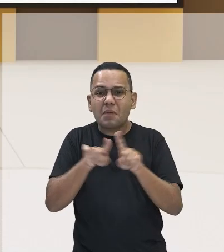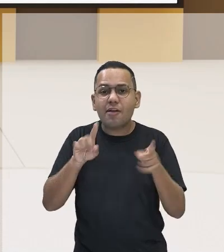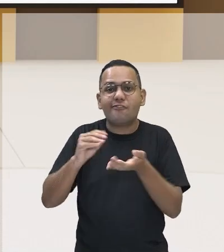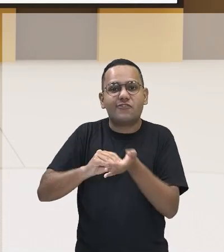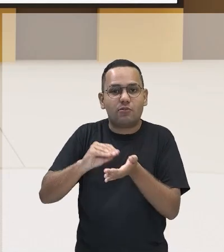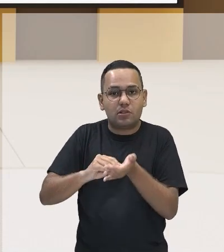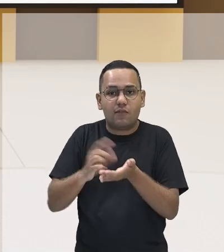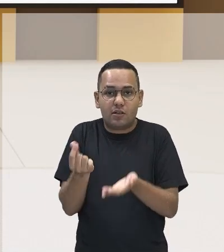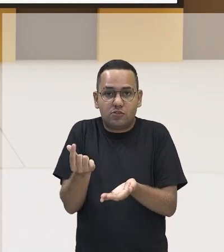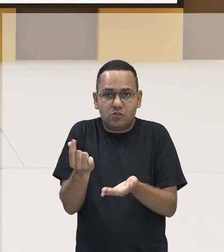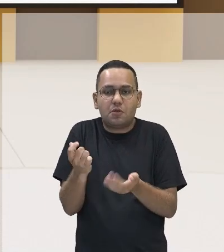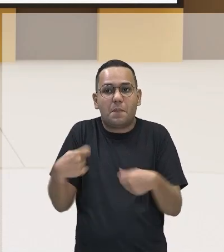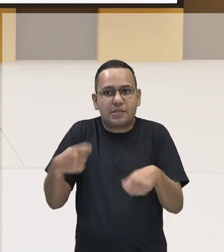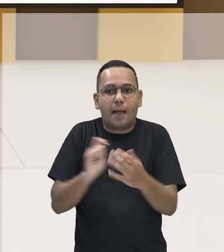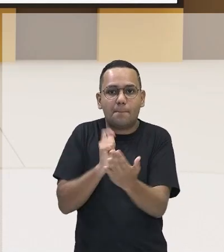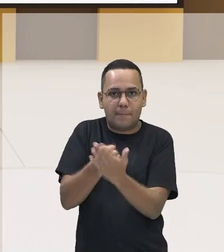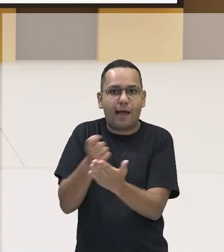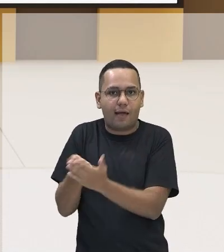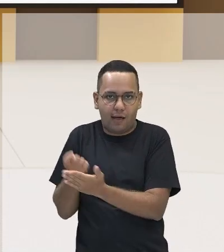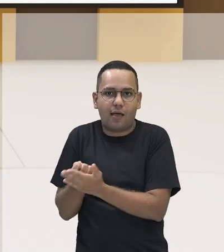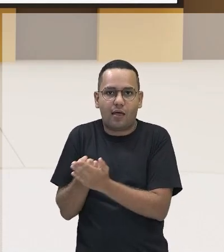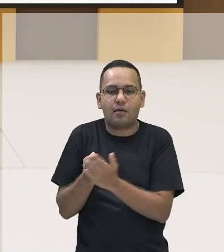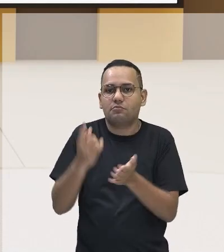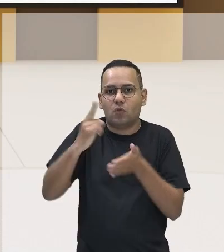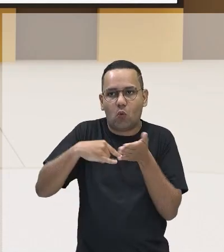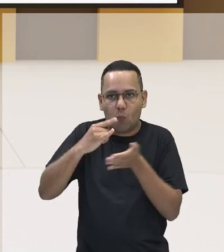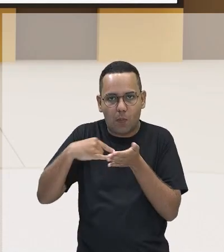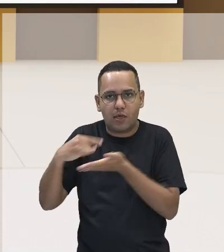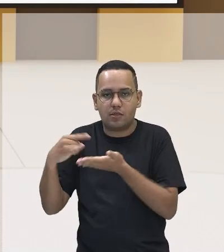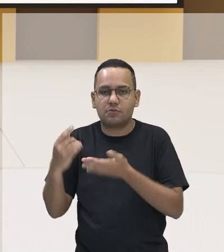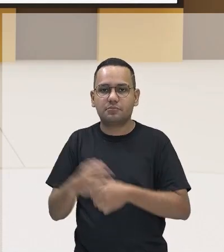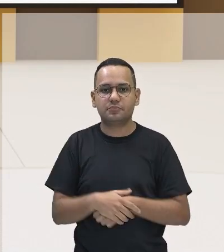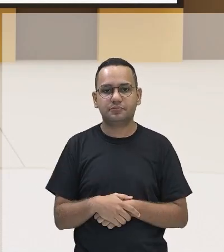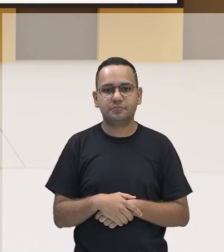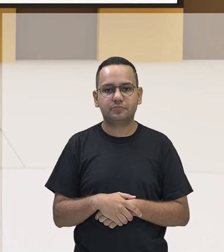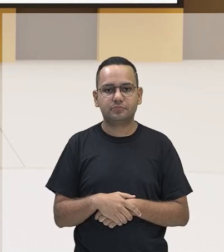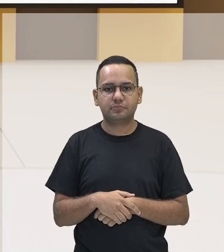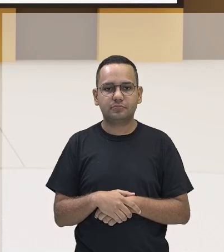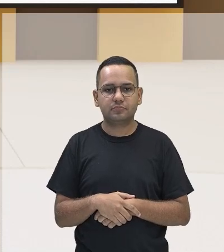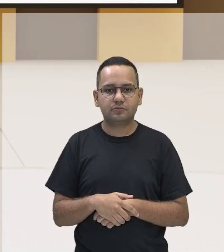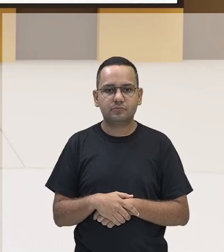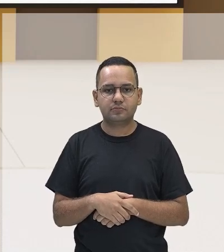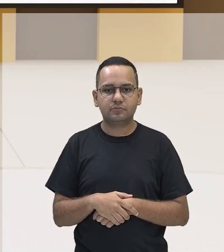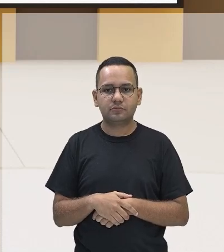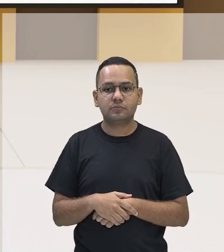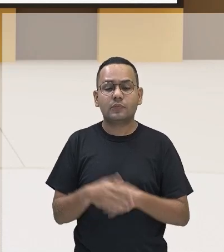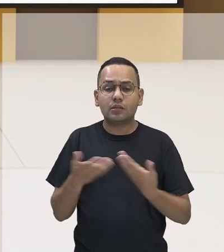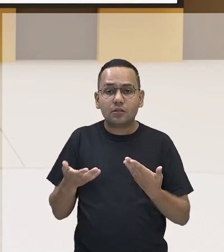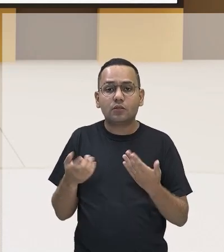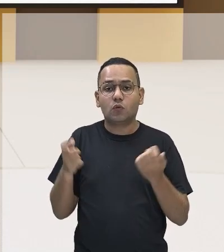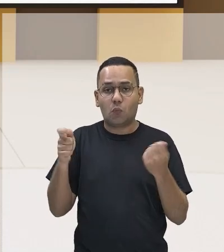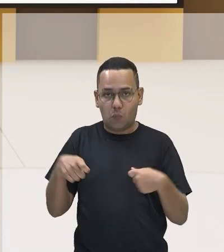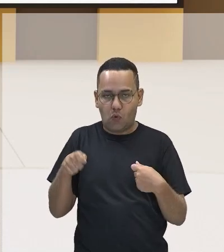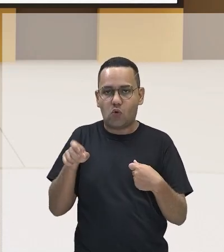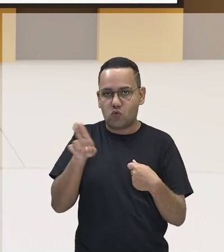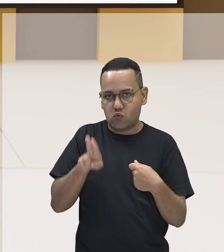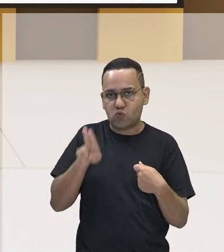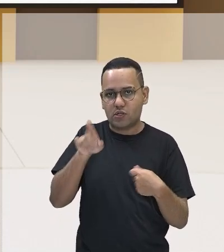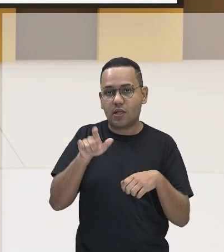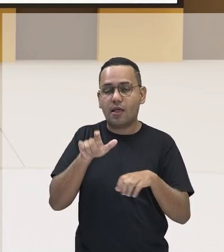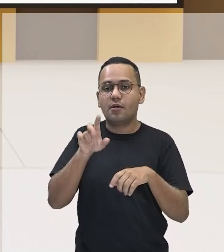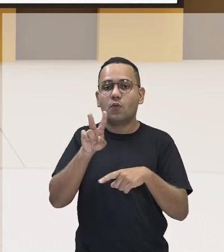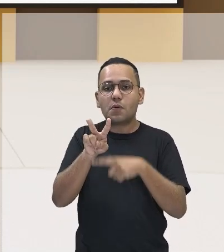algumas contas precisavam continuar sendo pagas. E aí acontece que você pode utilizar um empréstimo